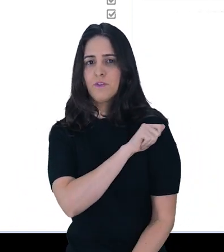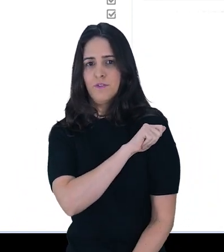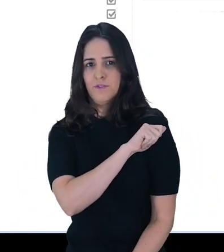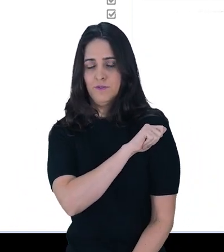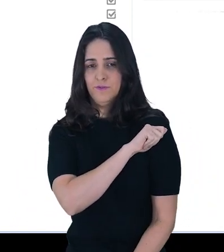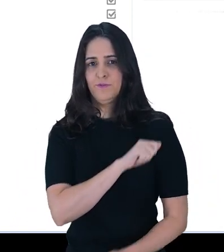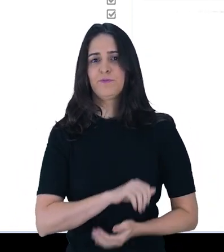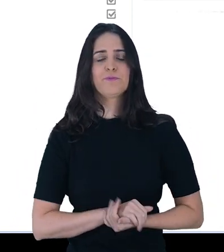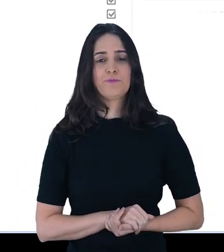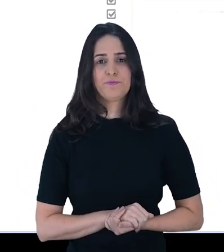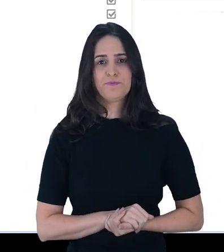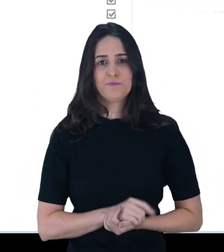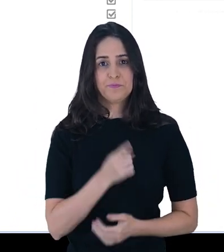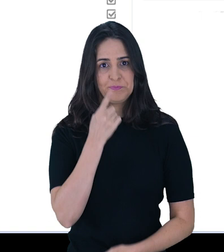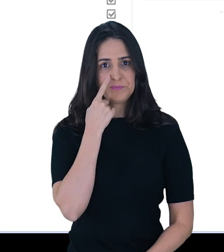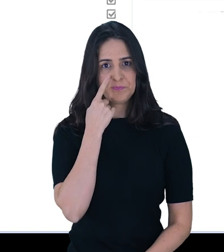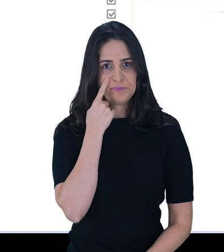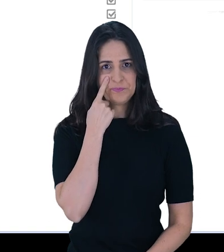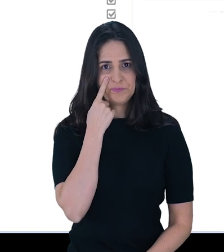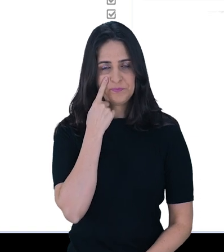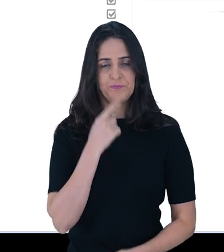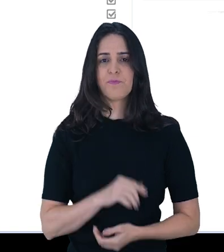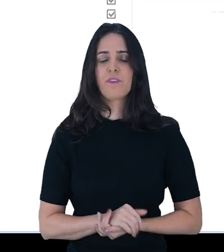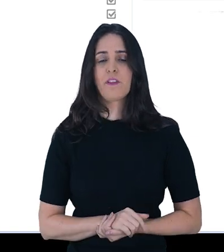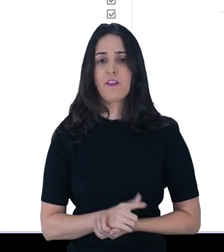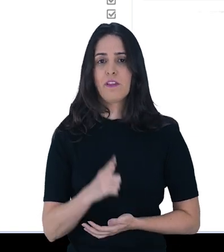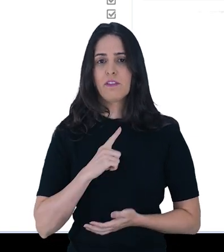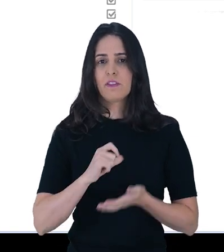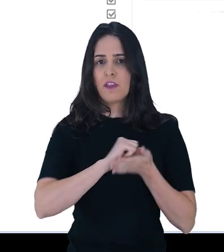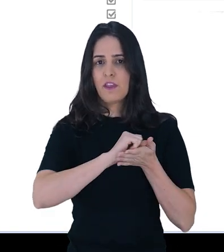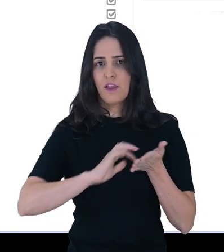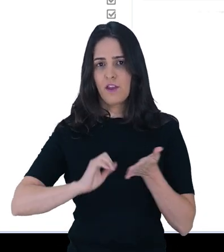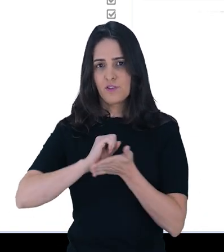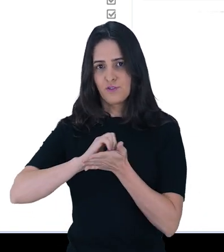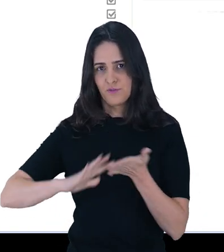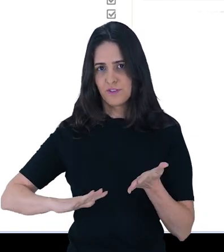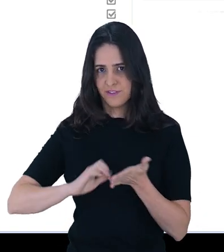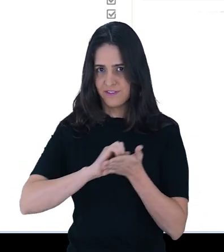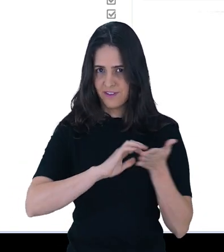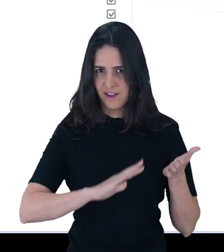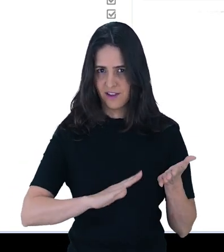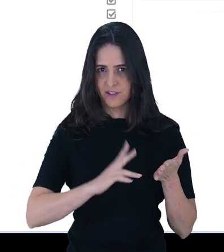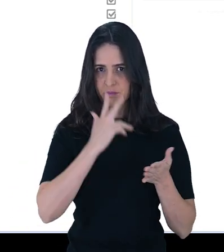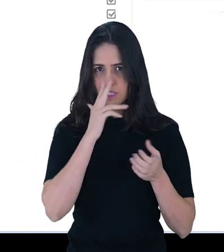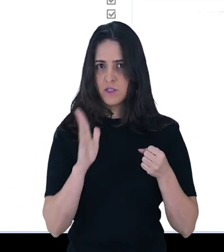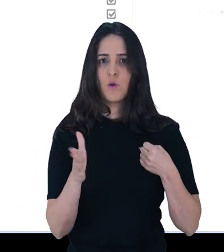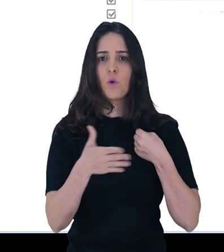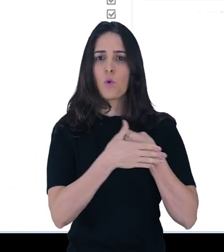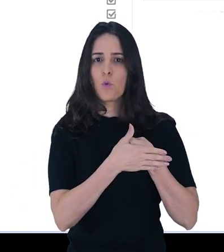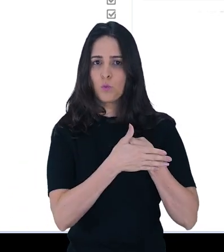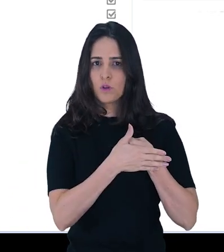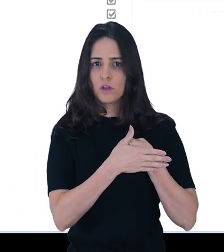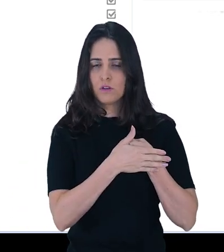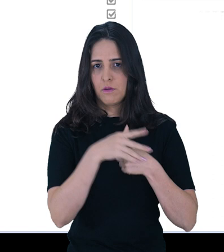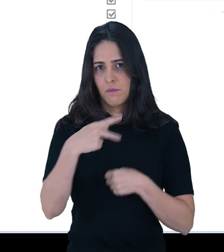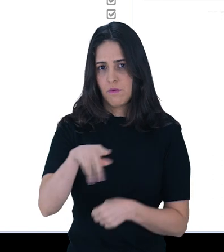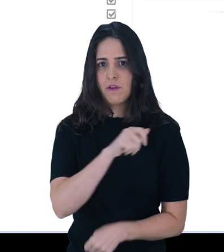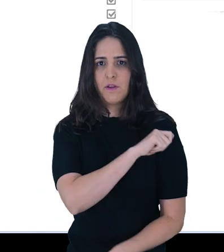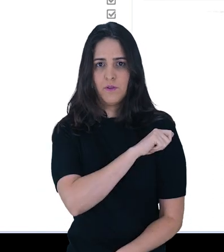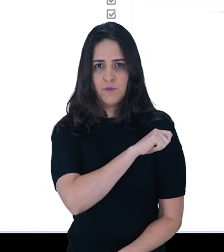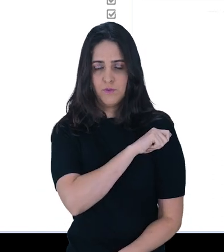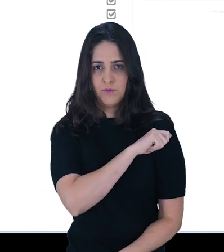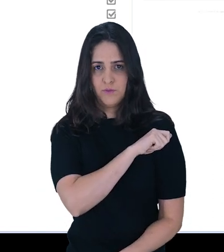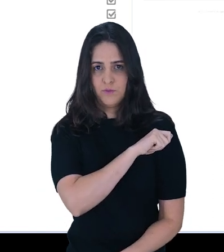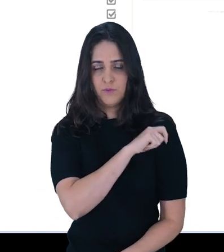aluno. Então, observe aqui, por exemplo, que tem algumas atividades que estão ocultas para estudante e